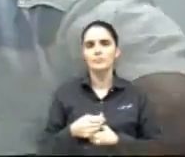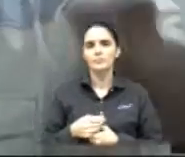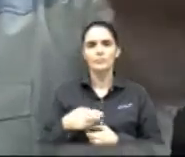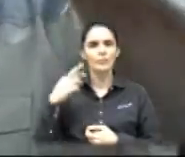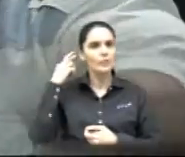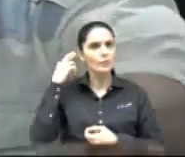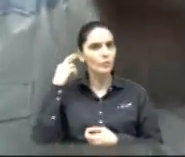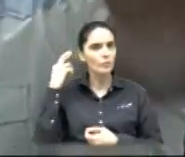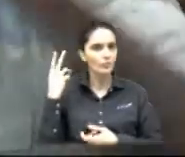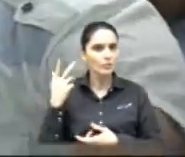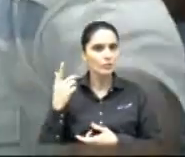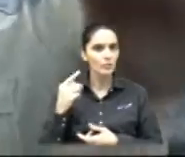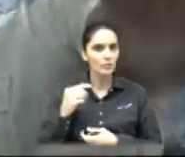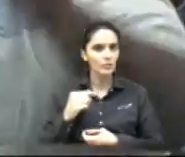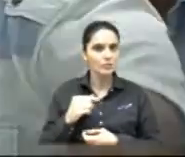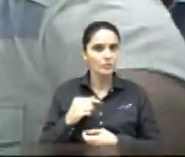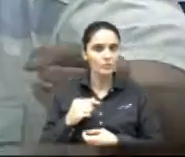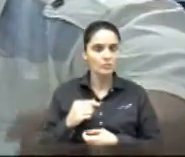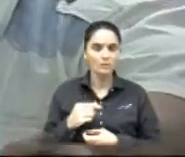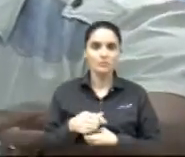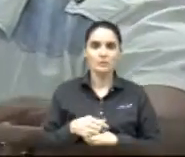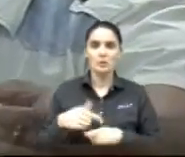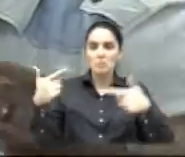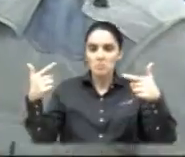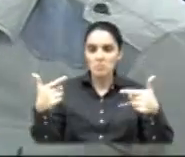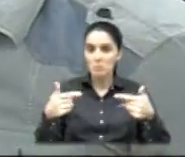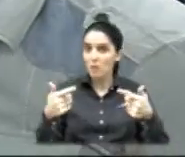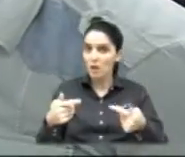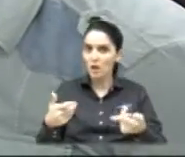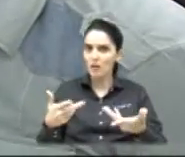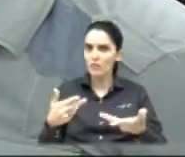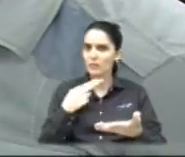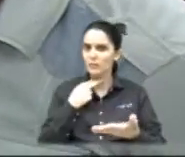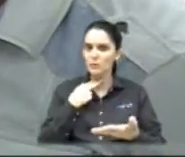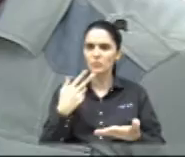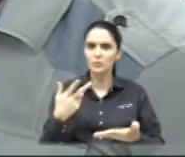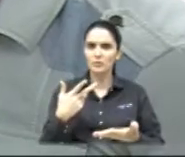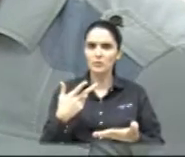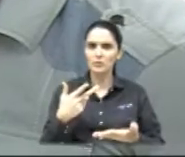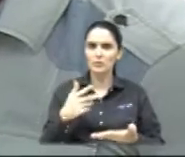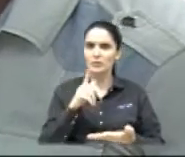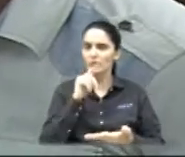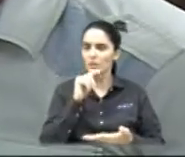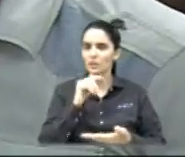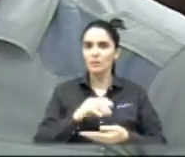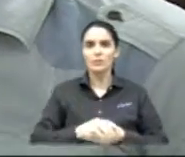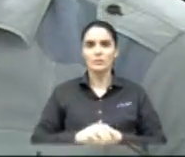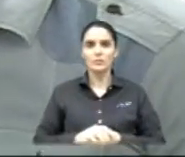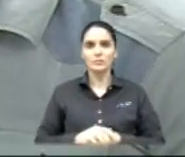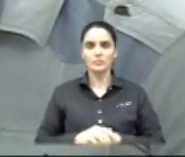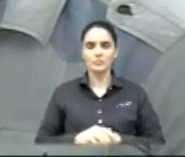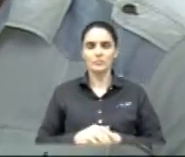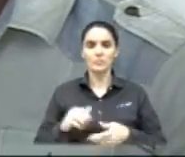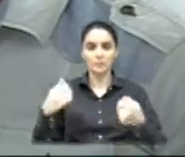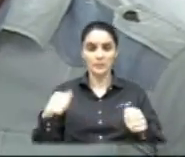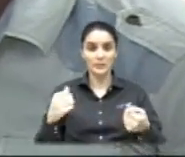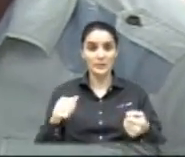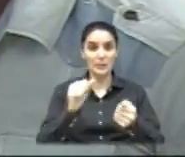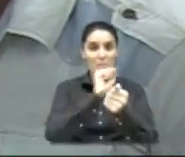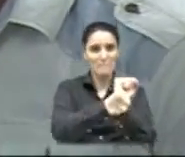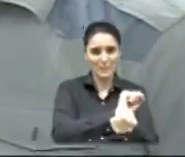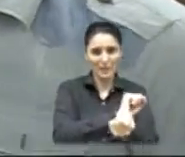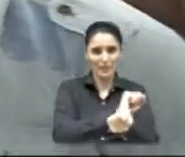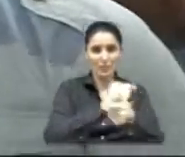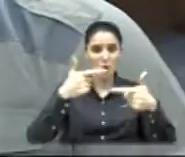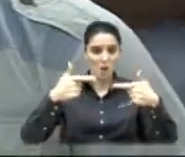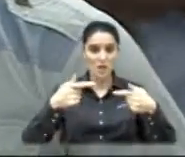para preso de guerra você nega a subsistência. O Código de Genebra garante que um preso de guerra tenha água